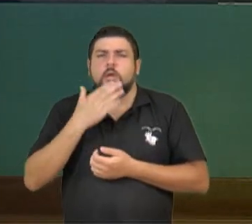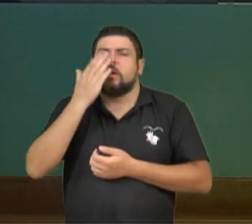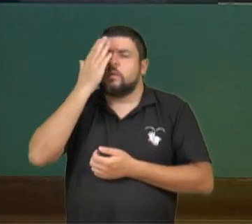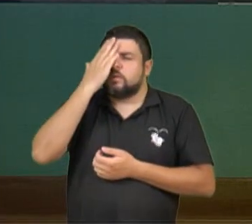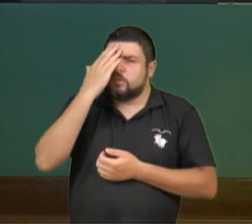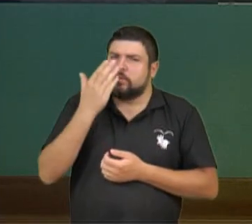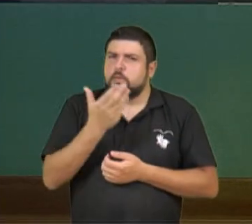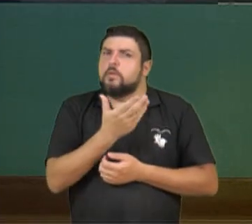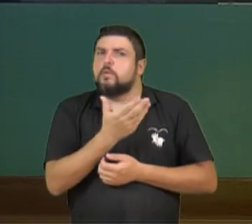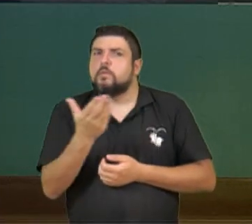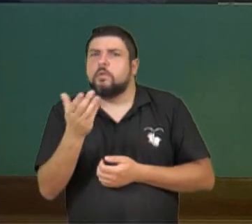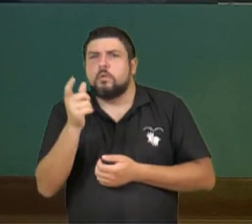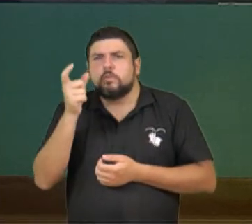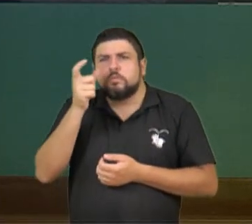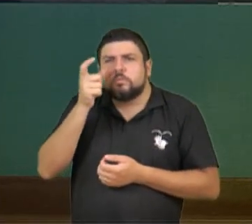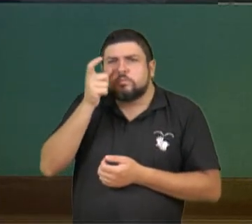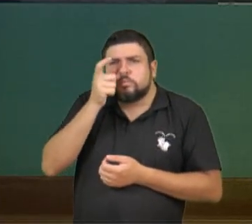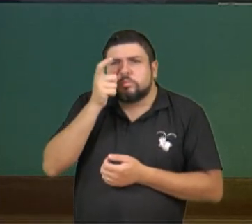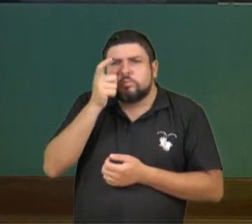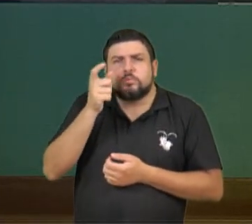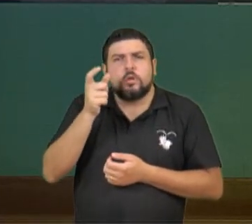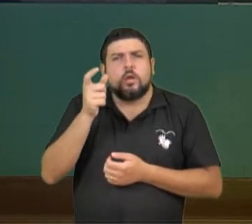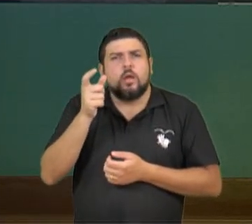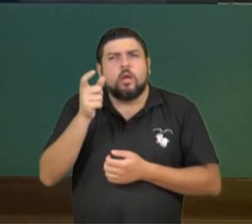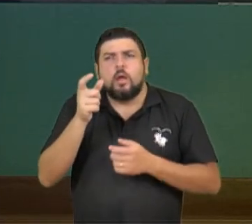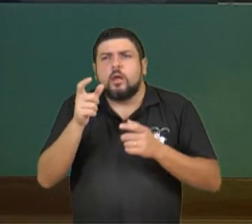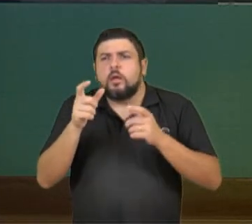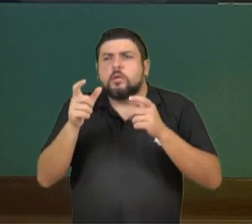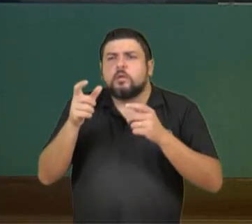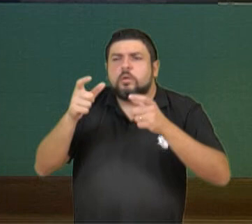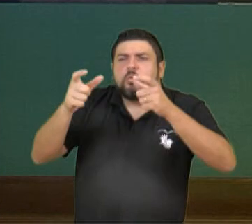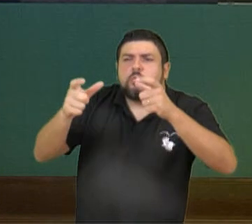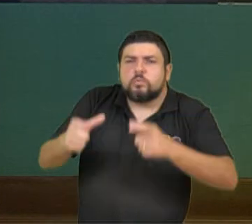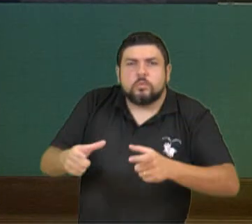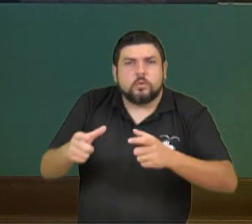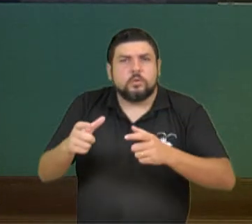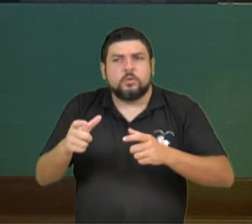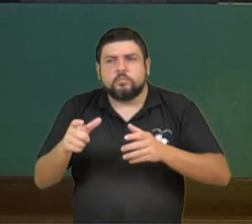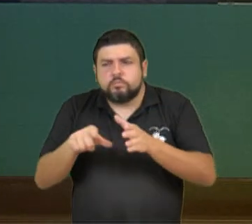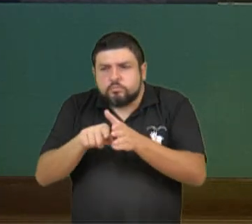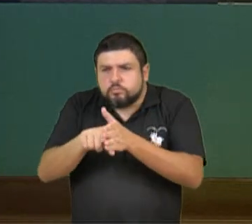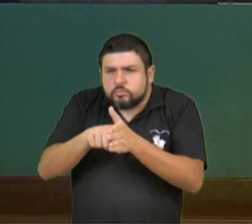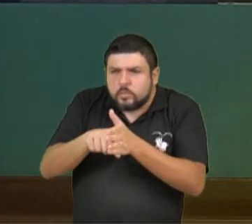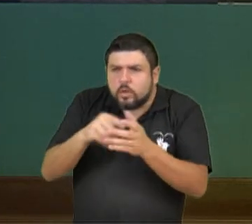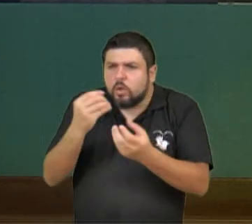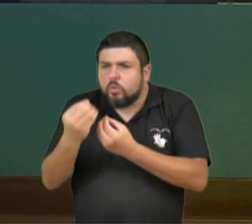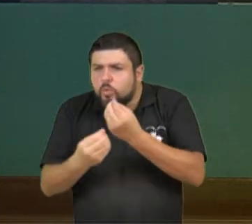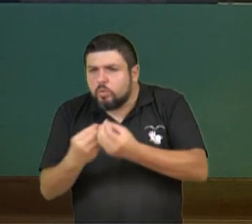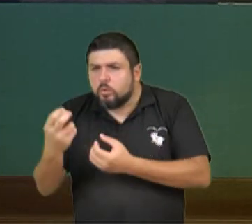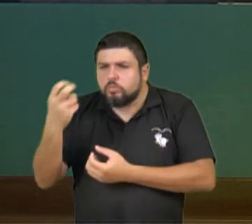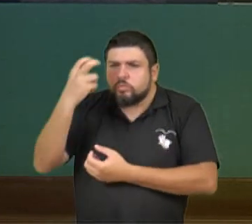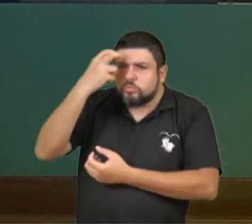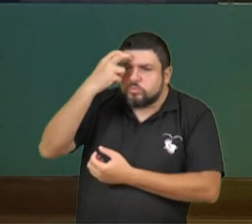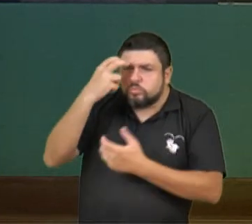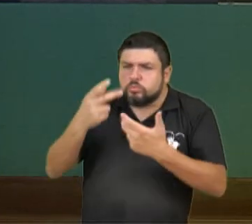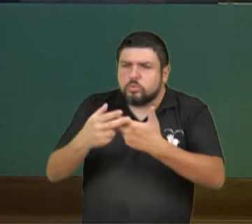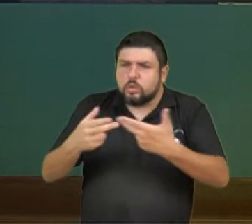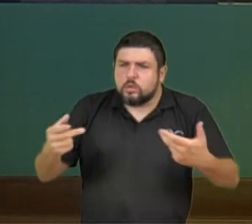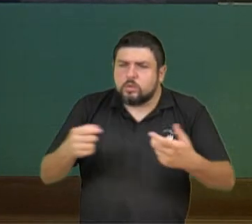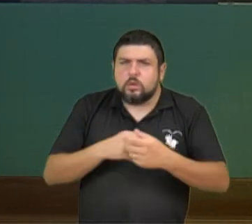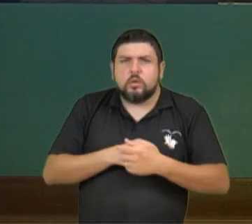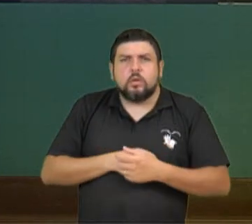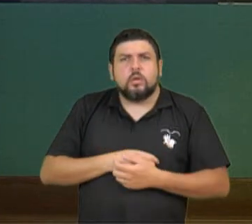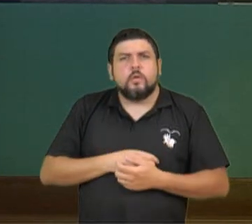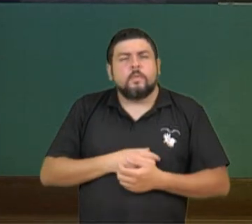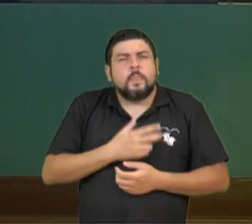vezes, de tanto assistir determinados lugares na internet proporcionados pela mídia, você tem a nítida impressão que